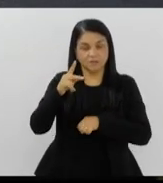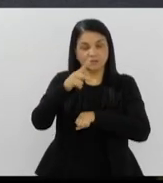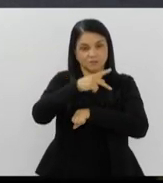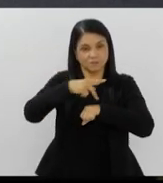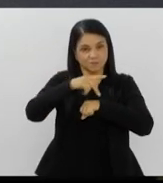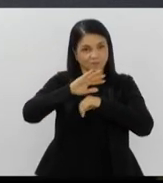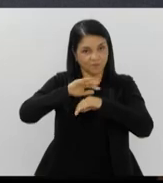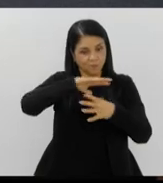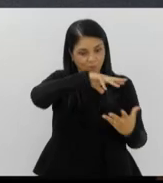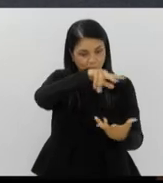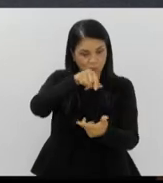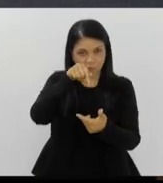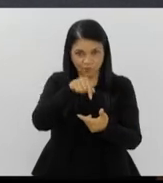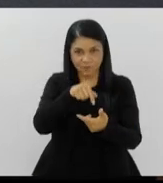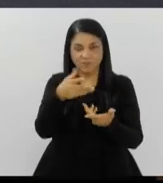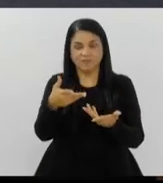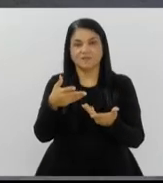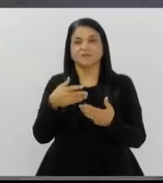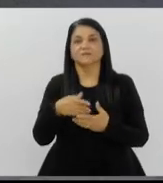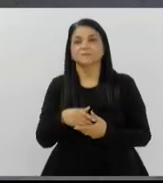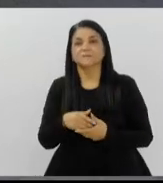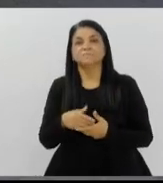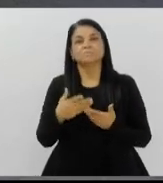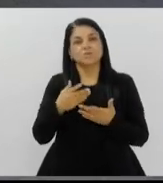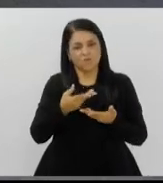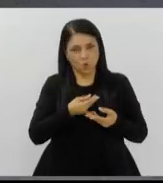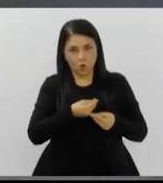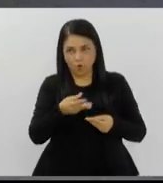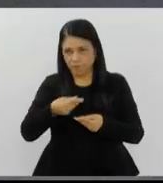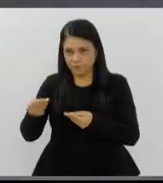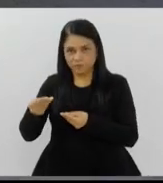está... Vamos mandar o convite para